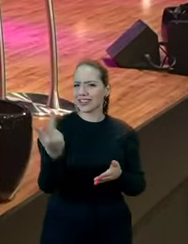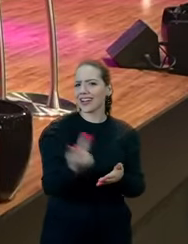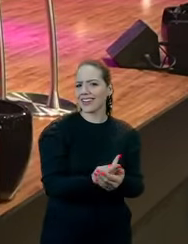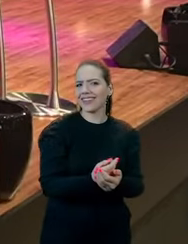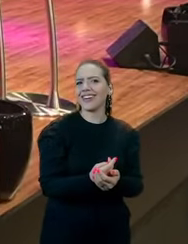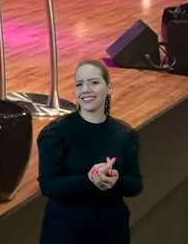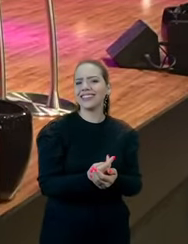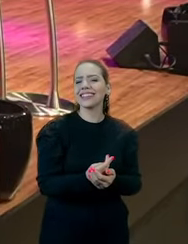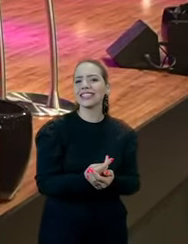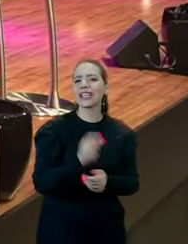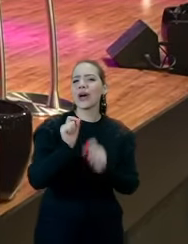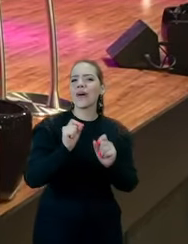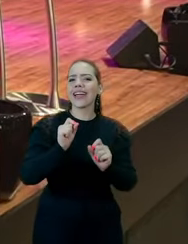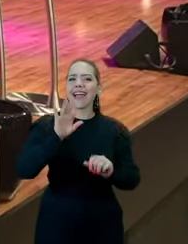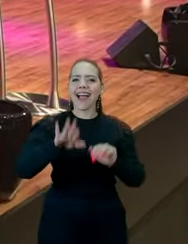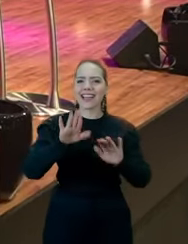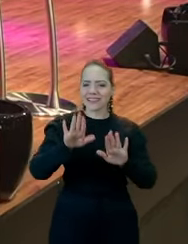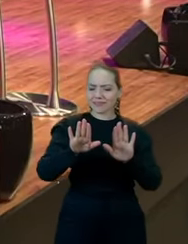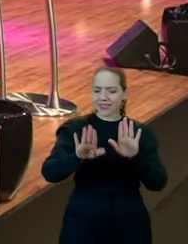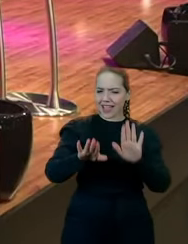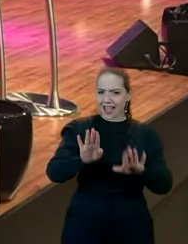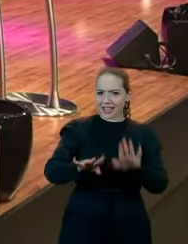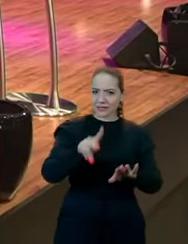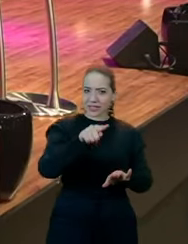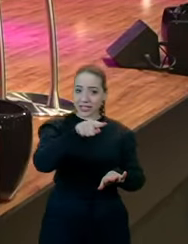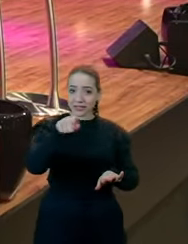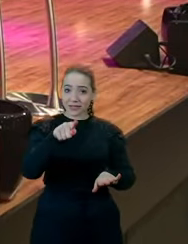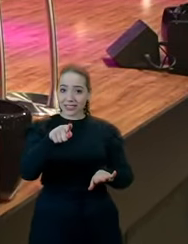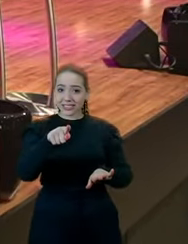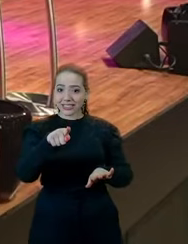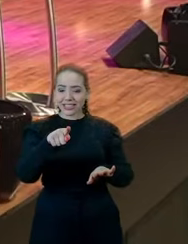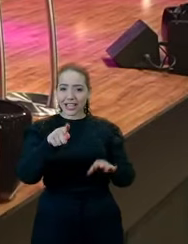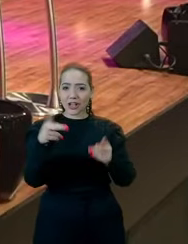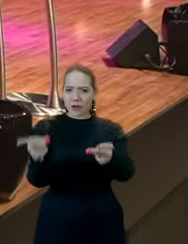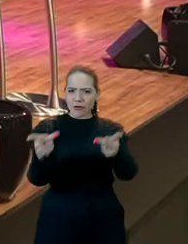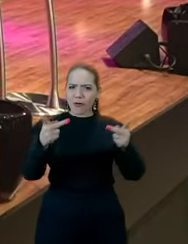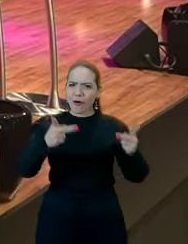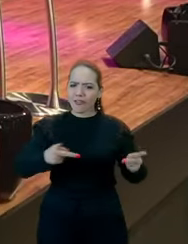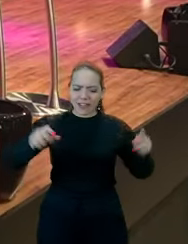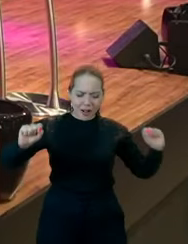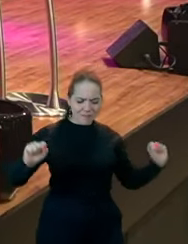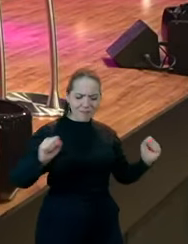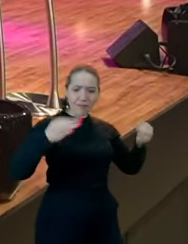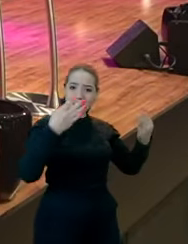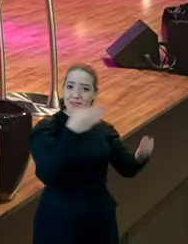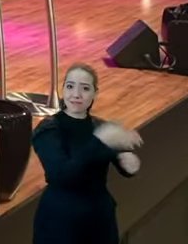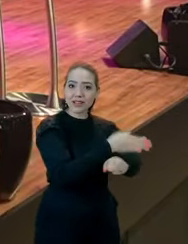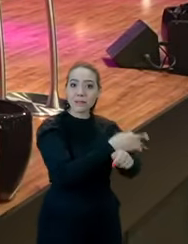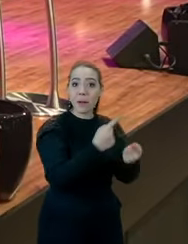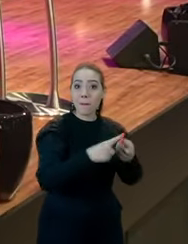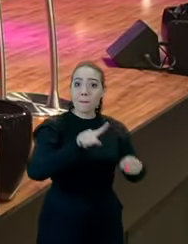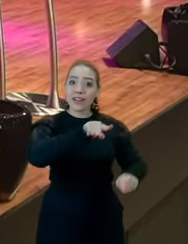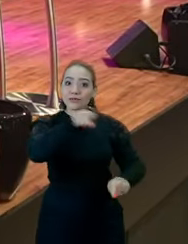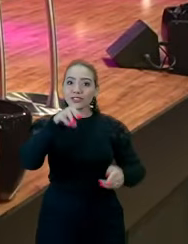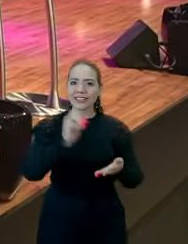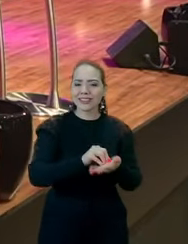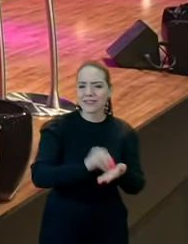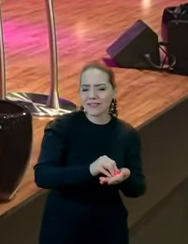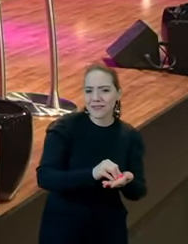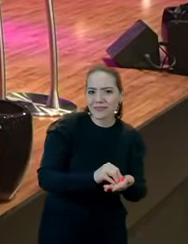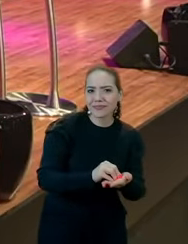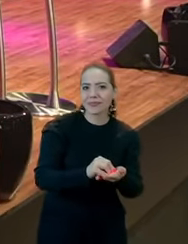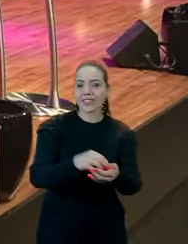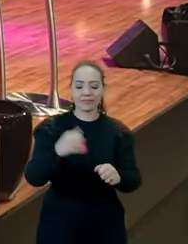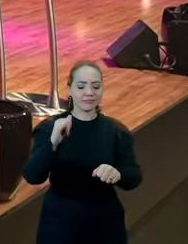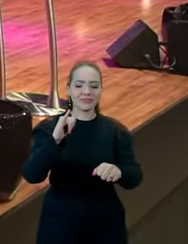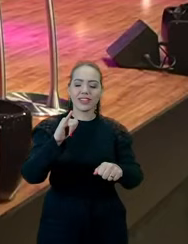aconteceu um barraco, você falou, ainda bem que eu não estava lá. Né? Ainda bem que eu não estava lá. Só que o que eu não